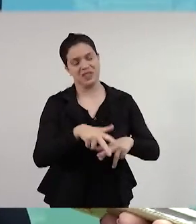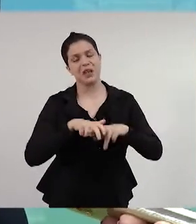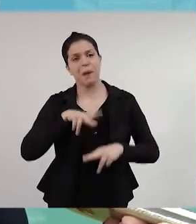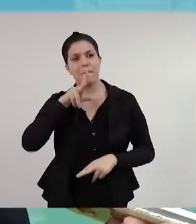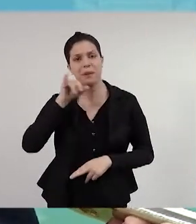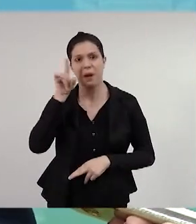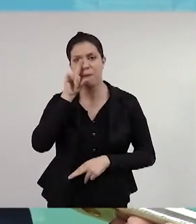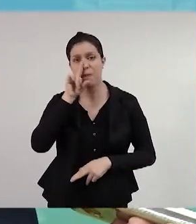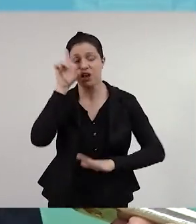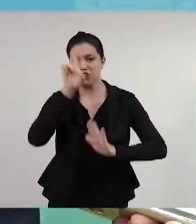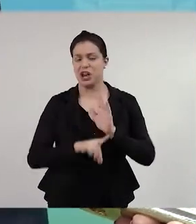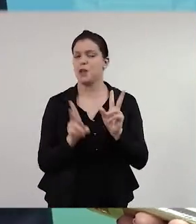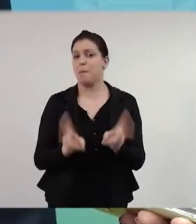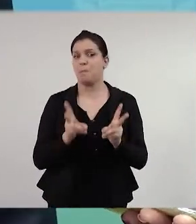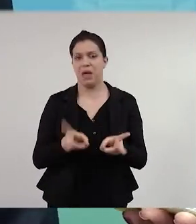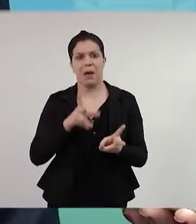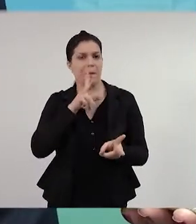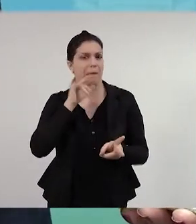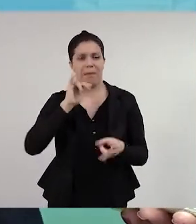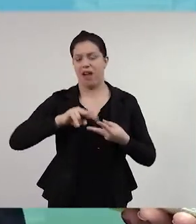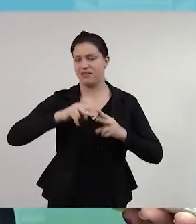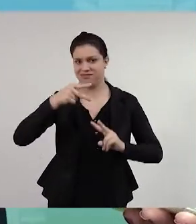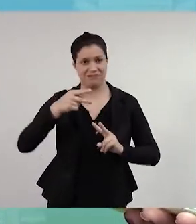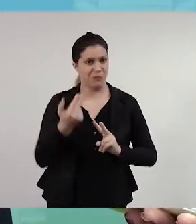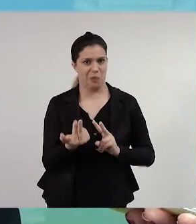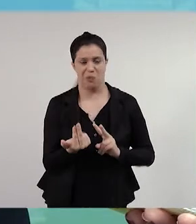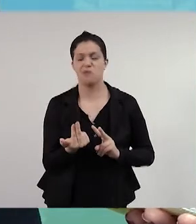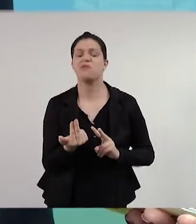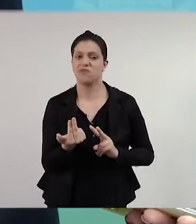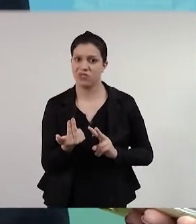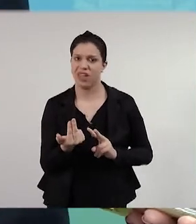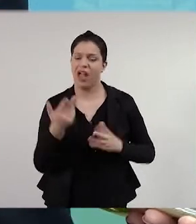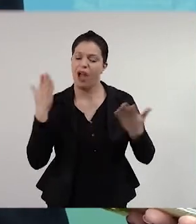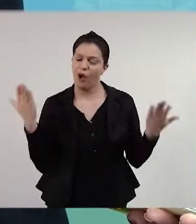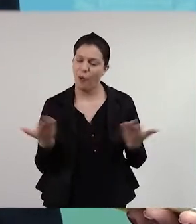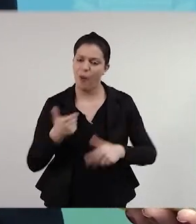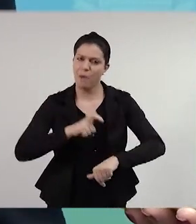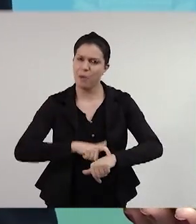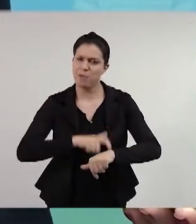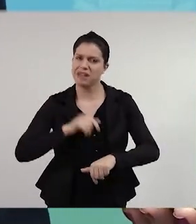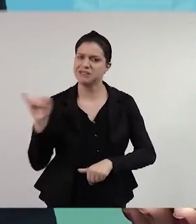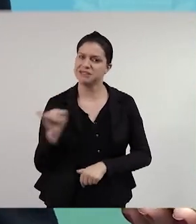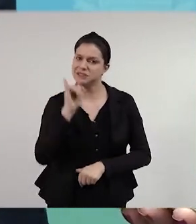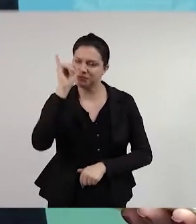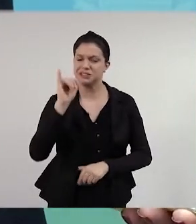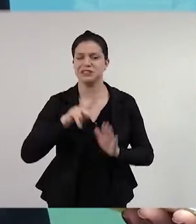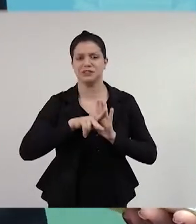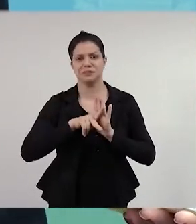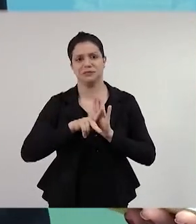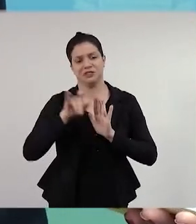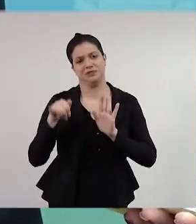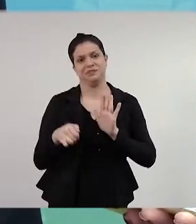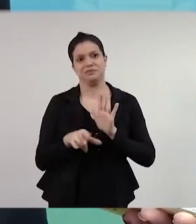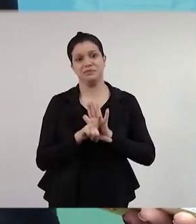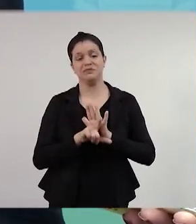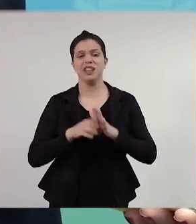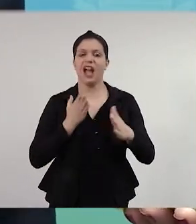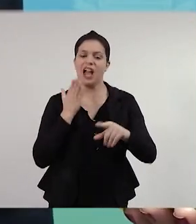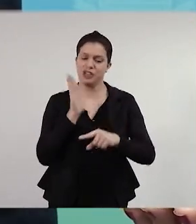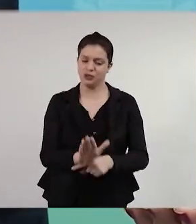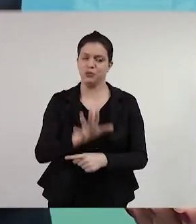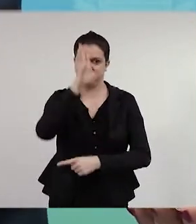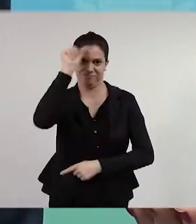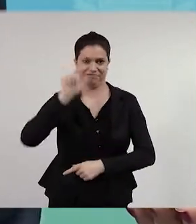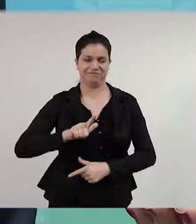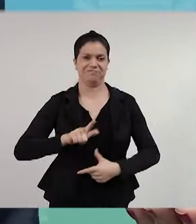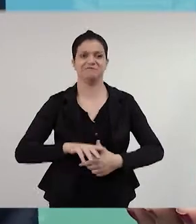os pais vão ter o mesmo direito que os pais biológicos. E esse projeto veio numa hora boa, numa hora que